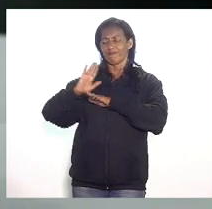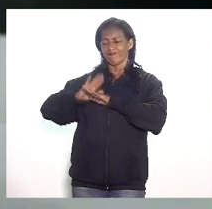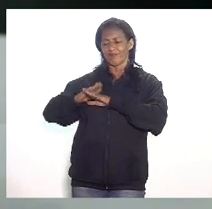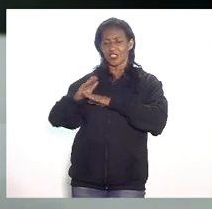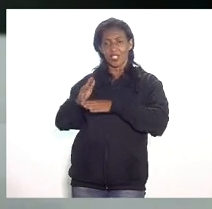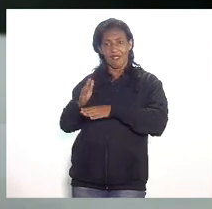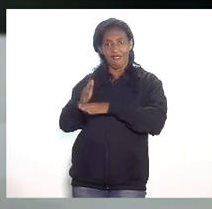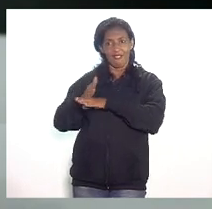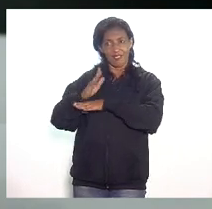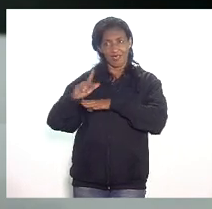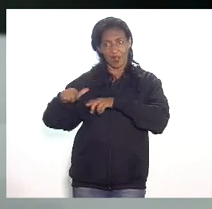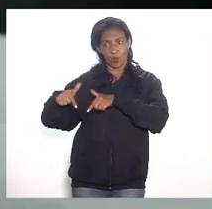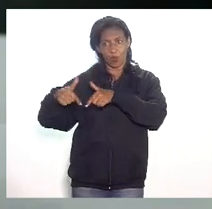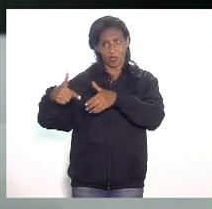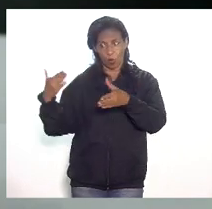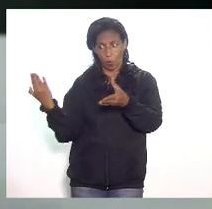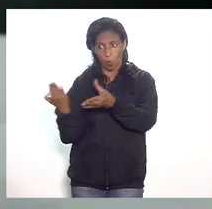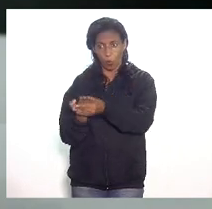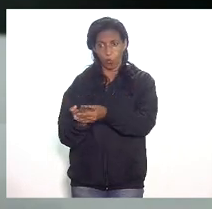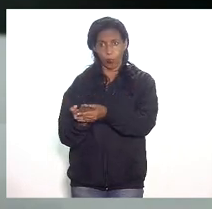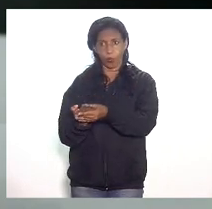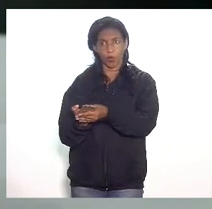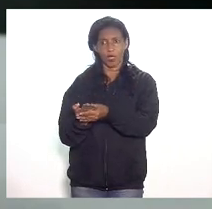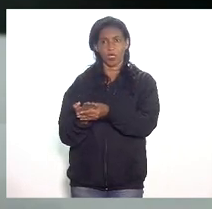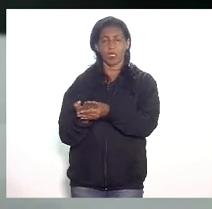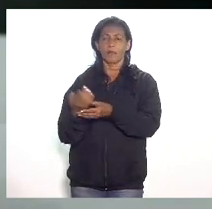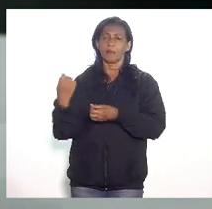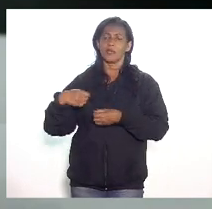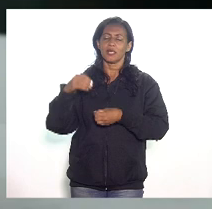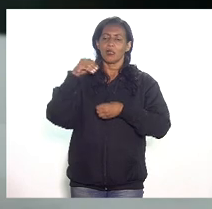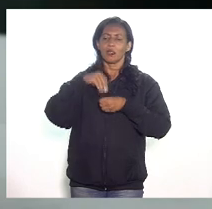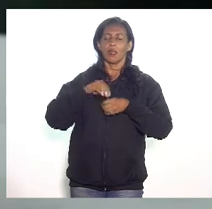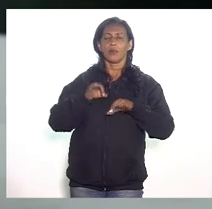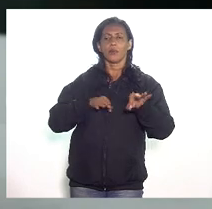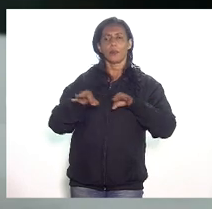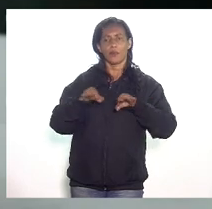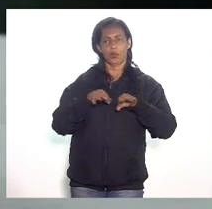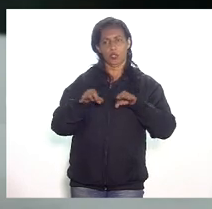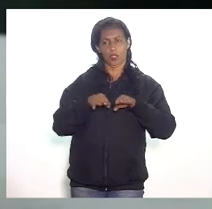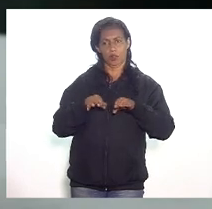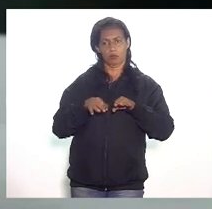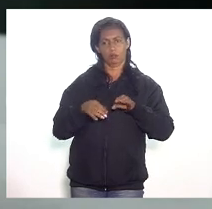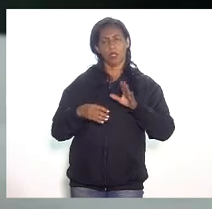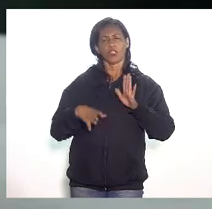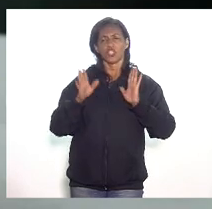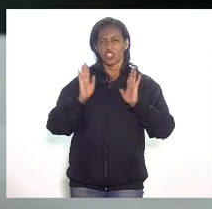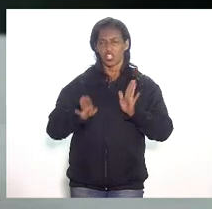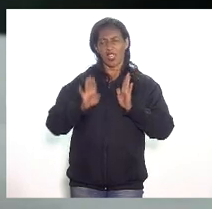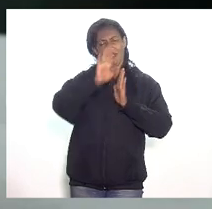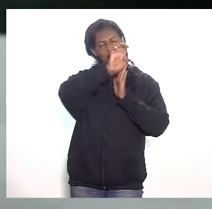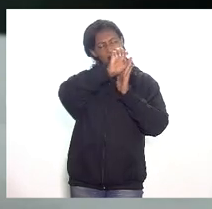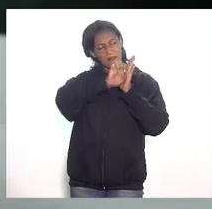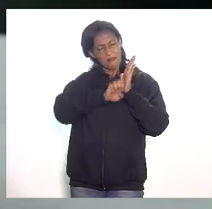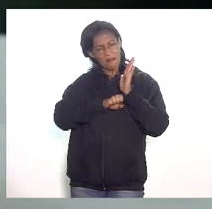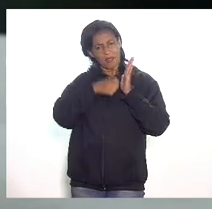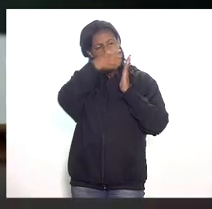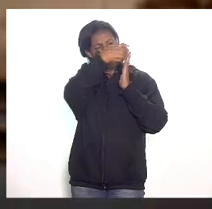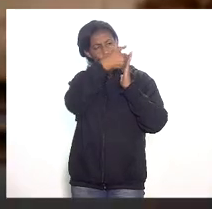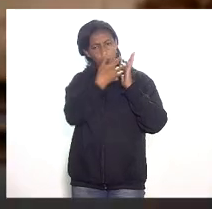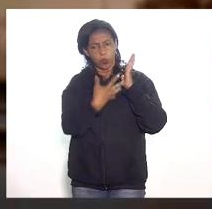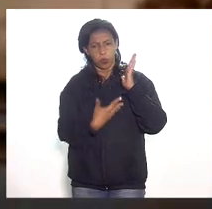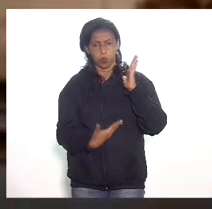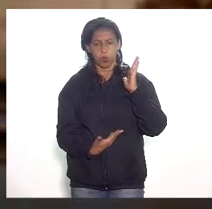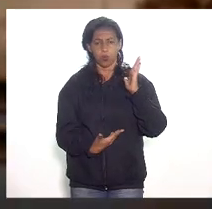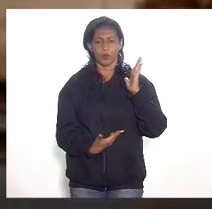infelizmente, não estão colocados no projeto. No projeto. Nós apresentamos diversas emendas a esse projeto. Confirma Queria dizer,